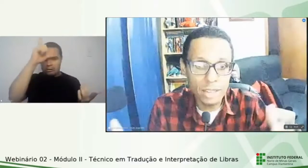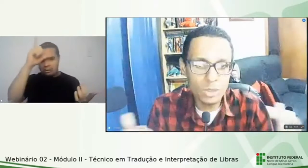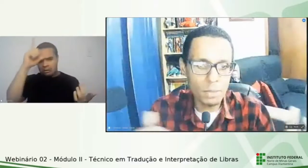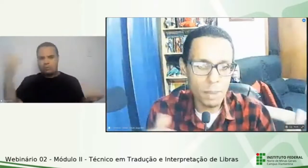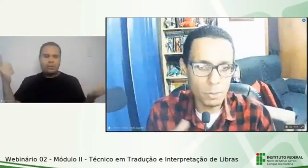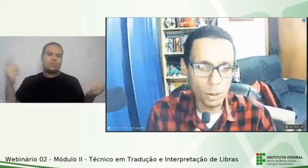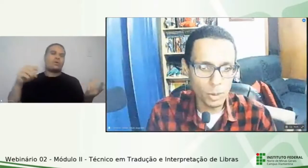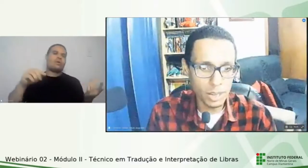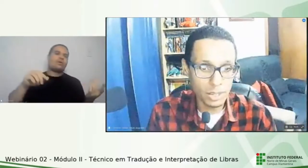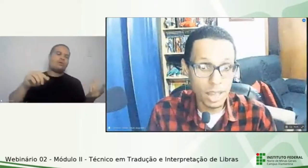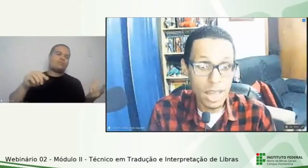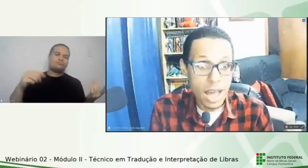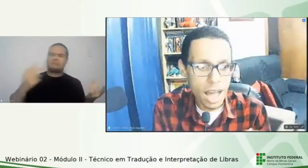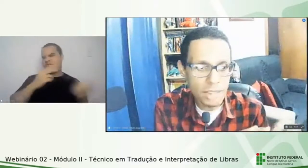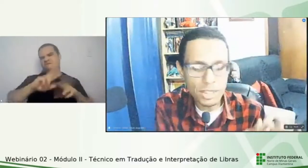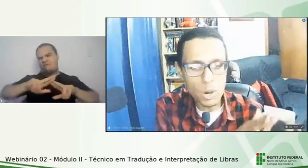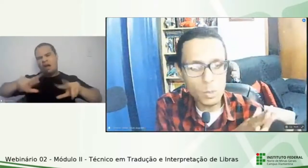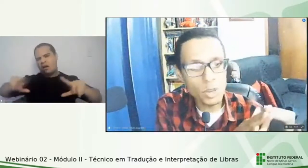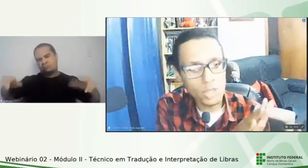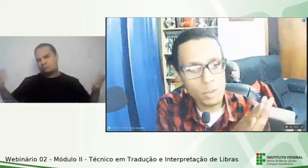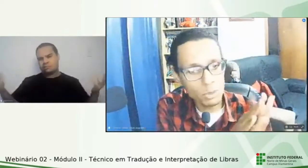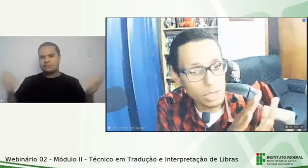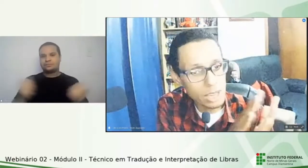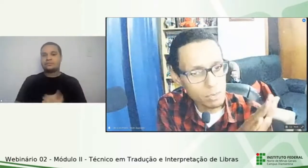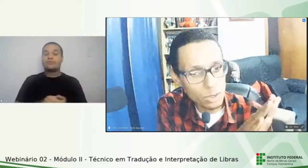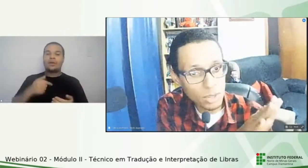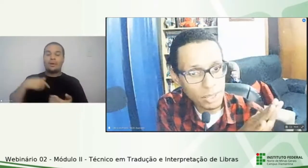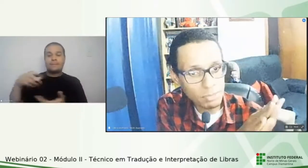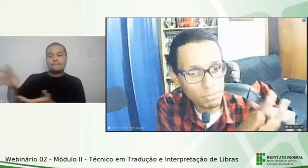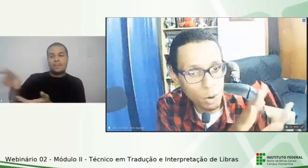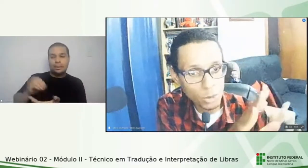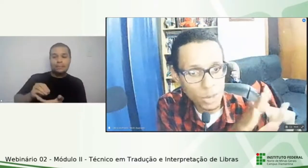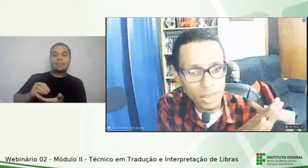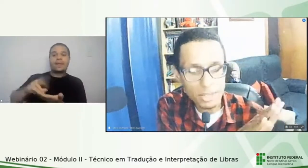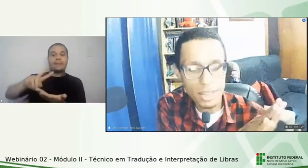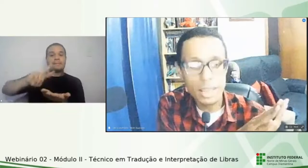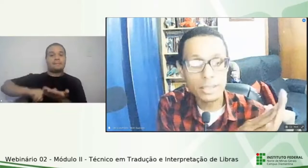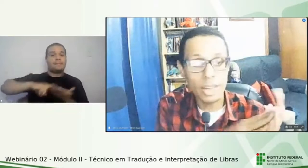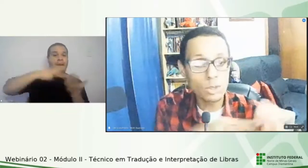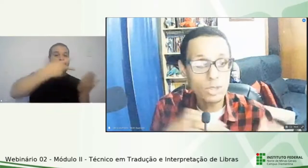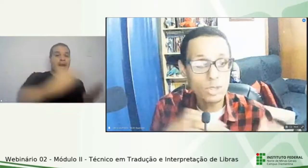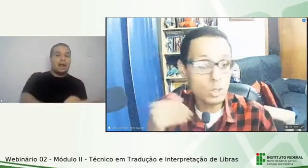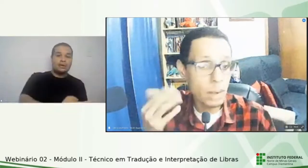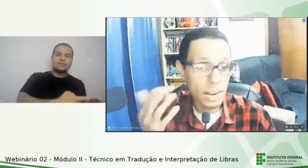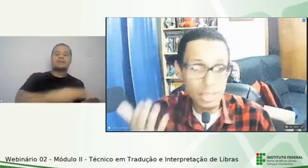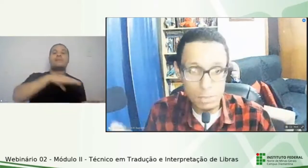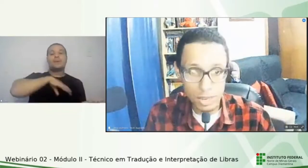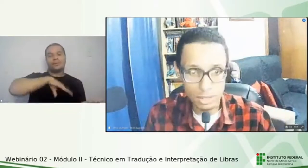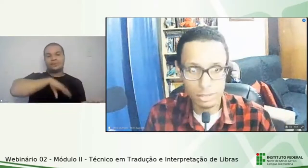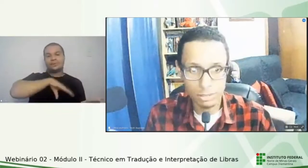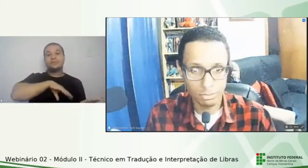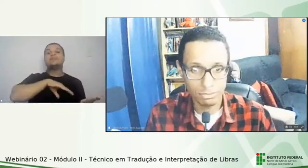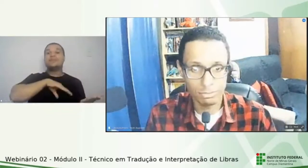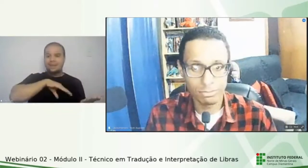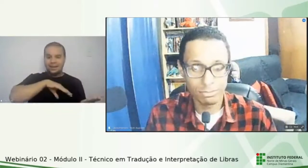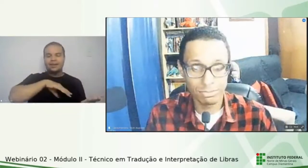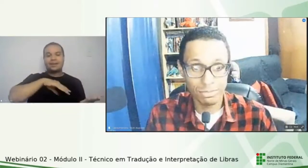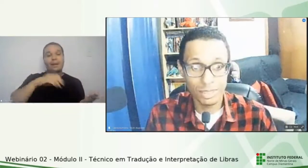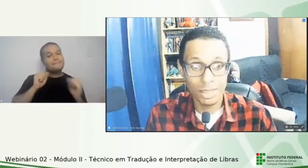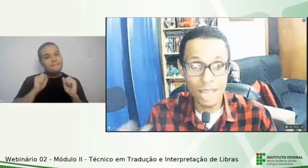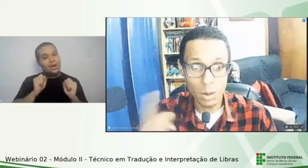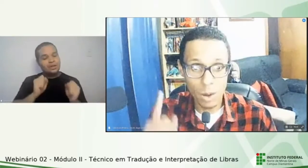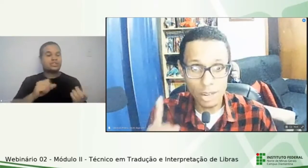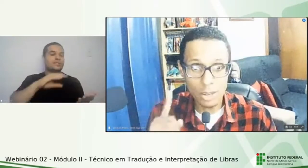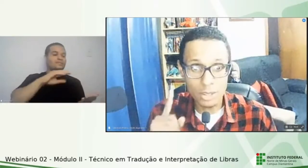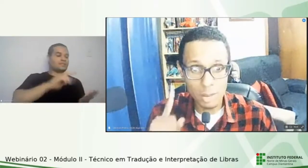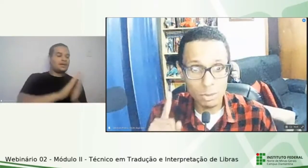traduzi para o português. Assim como nós temos livros em português, traduzidos para Libras.